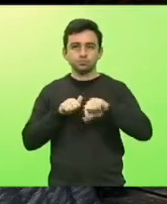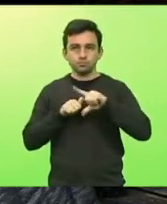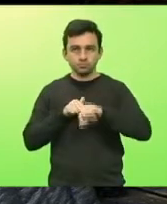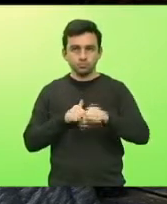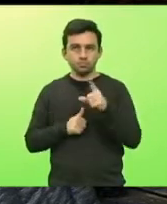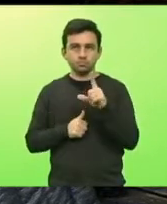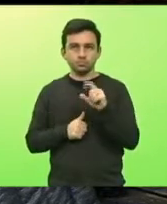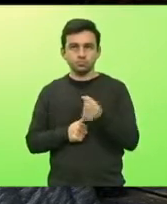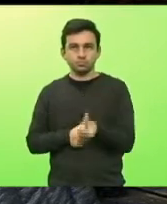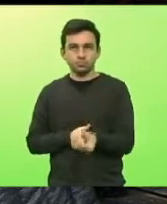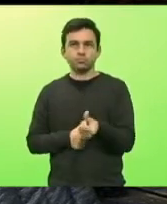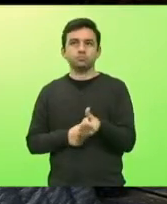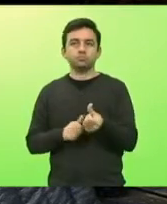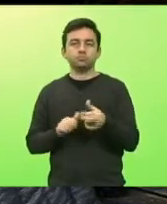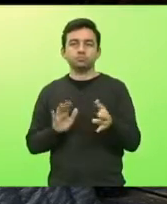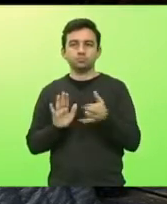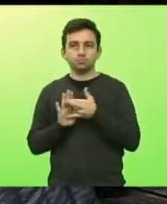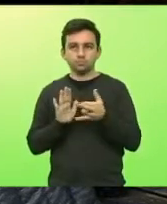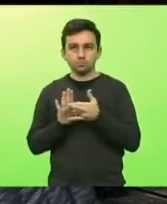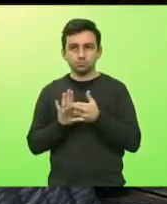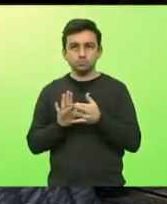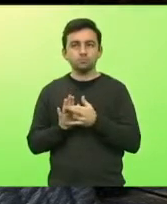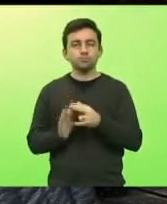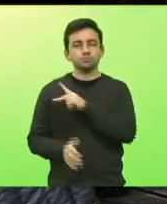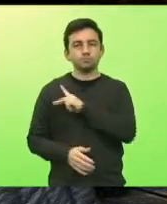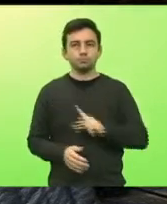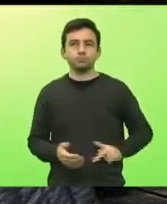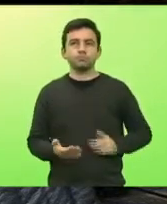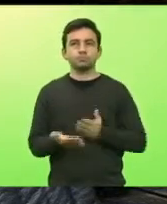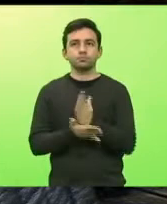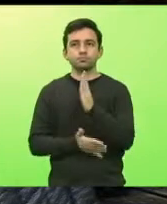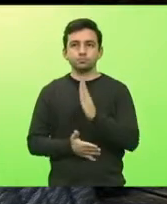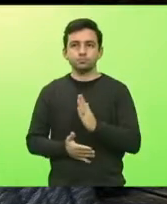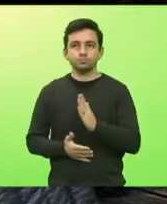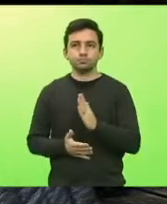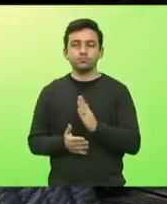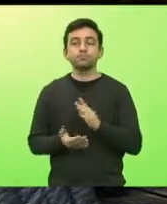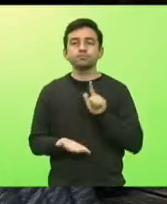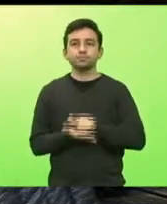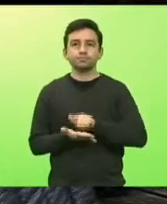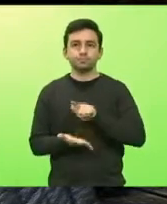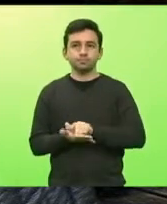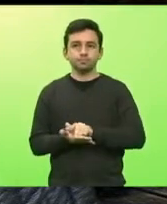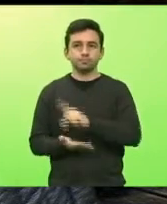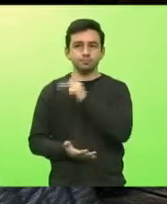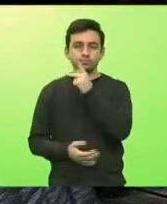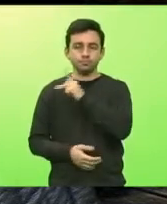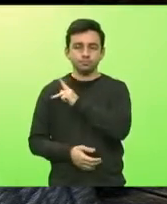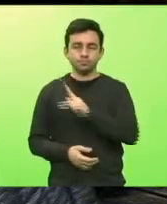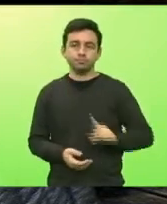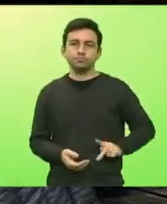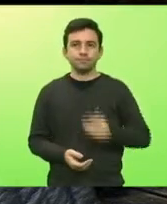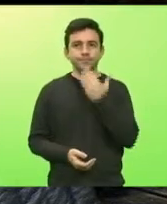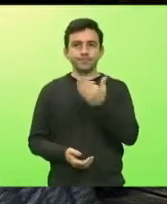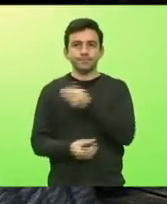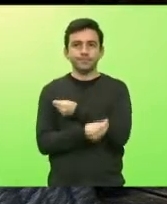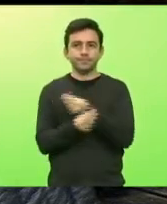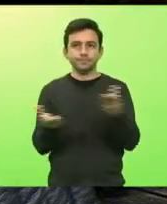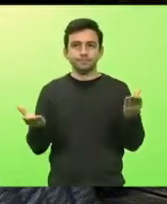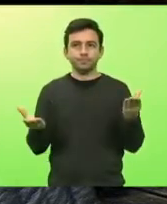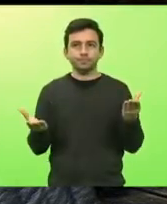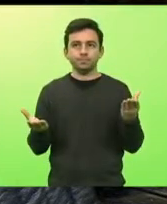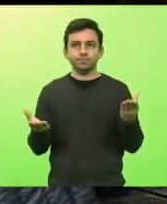interno, o senhor presidente deu-a por aprovada. Expediente. O senhor presidente solicitou que se procedesse à distribuição.